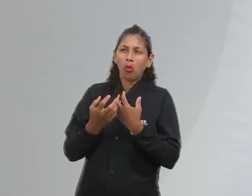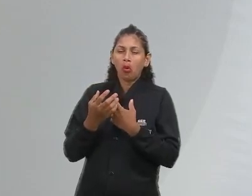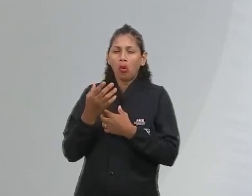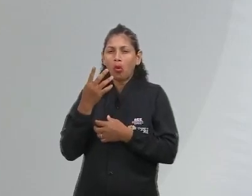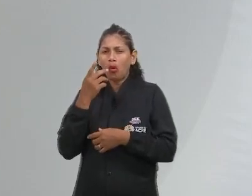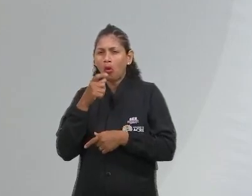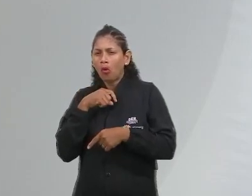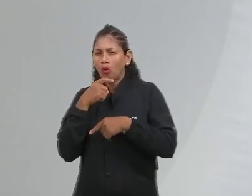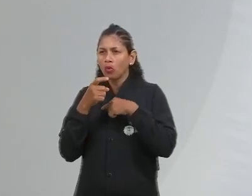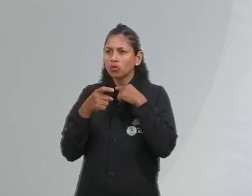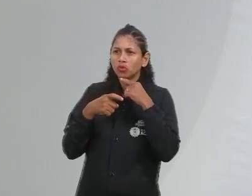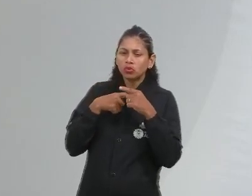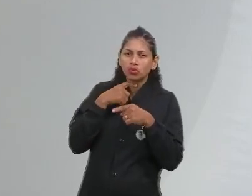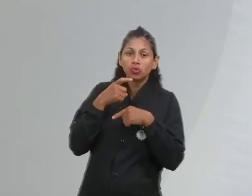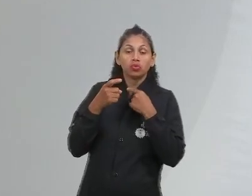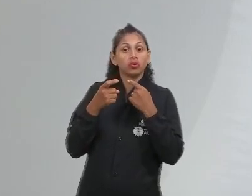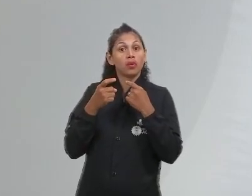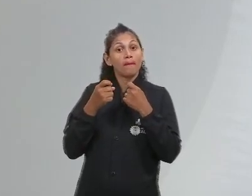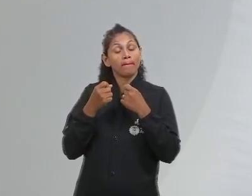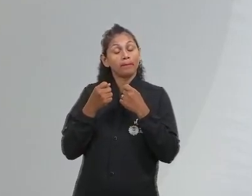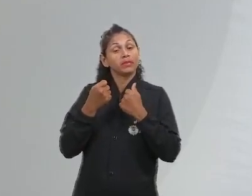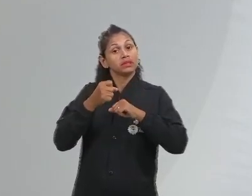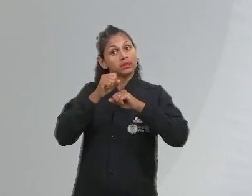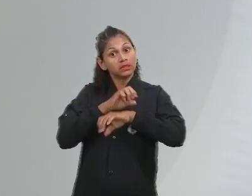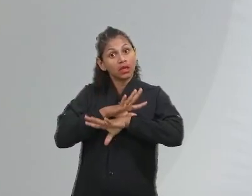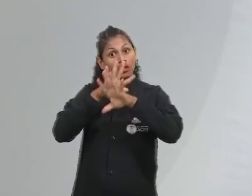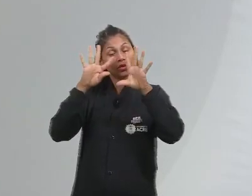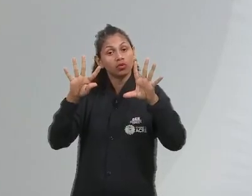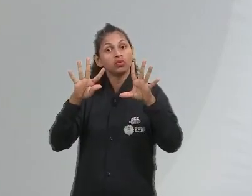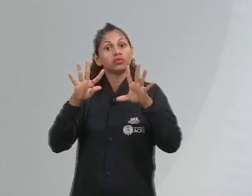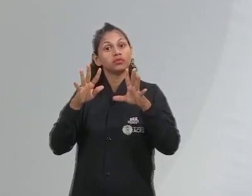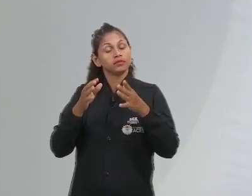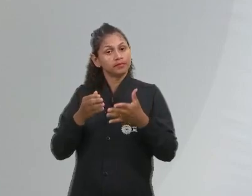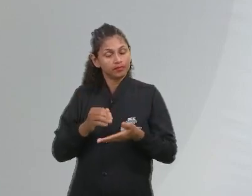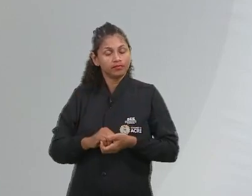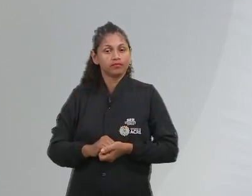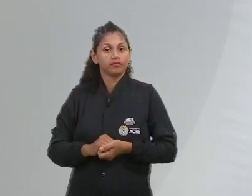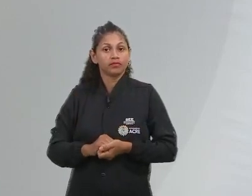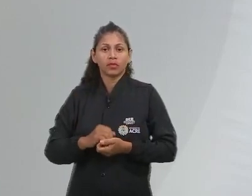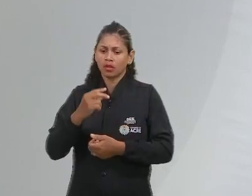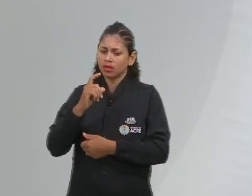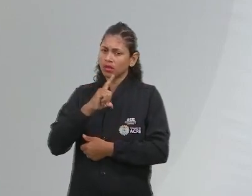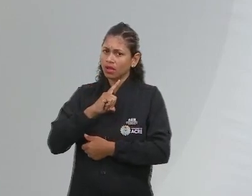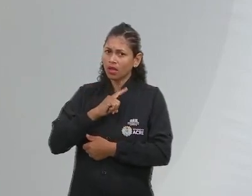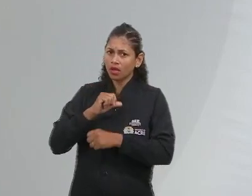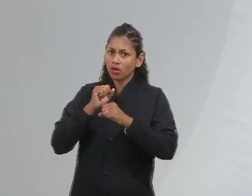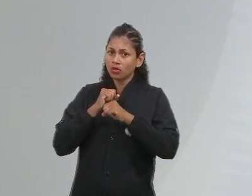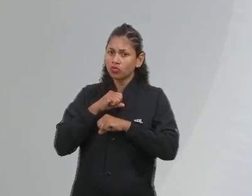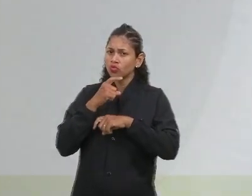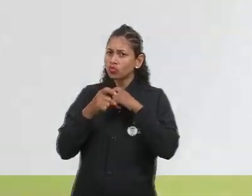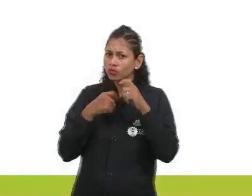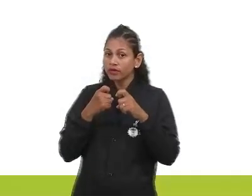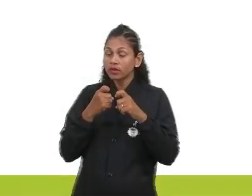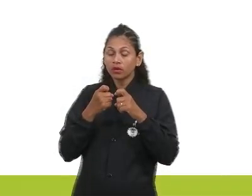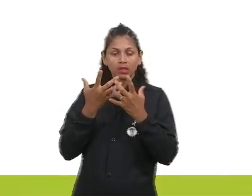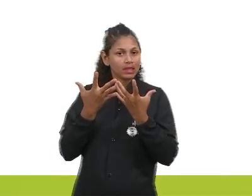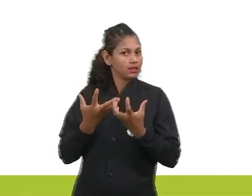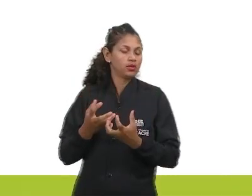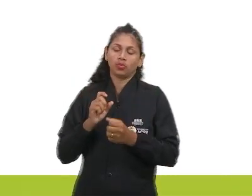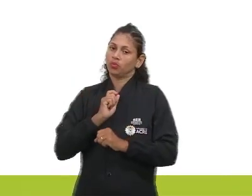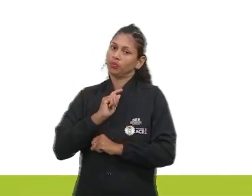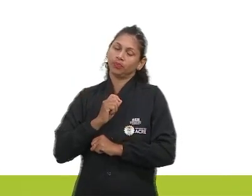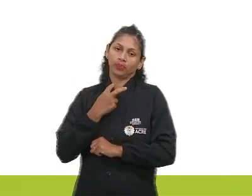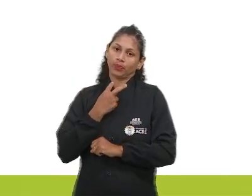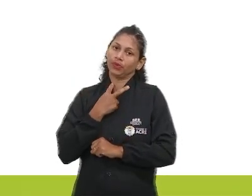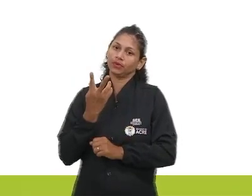isso esteja revelado num livro sagrado. Se temos dúvidas, não podemos aceitar. Segundo,